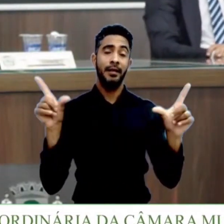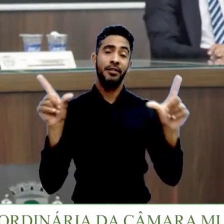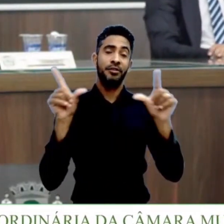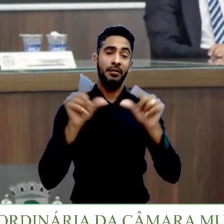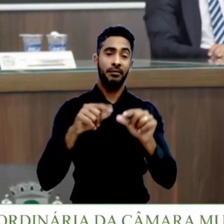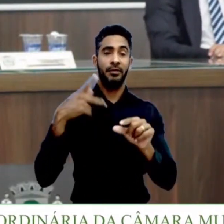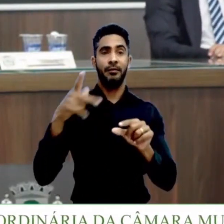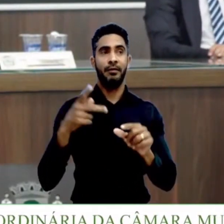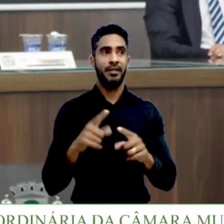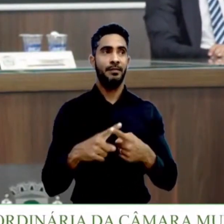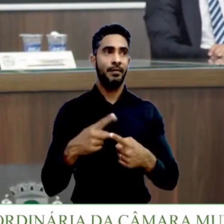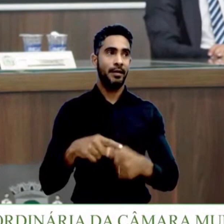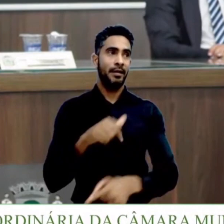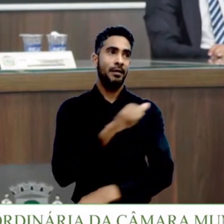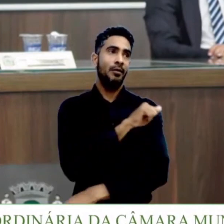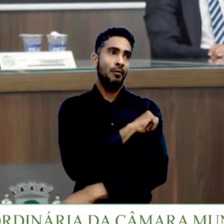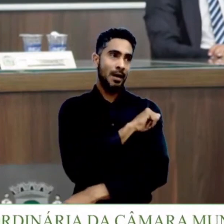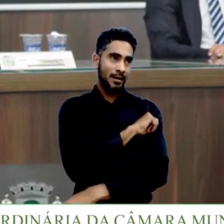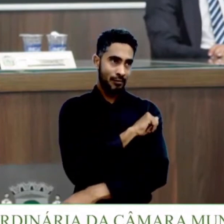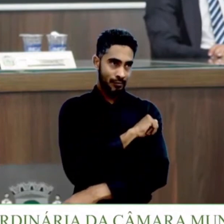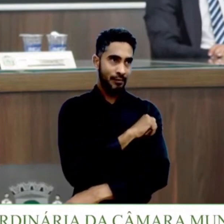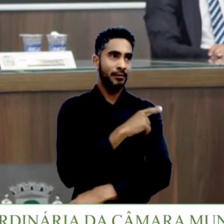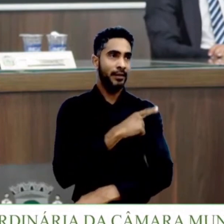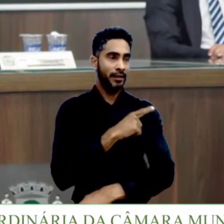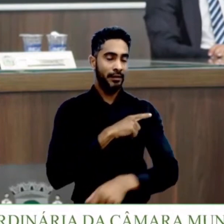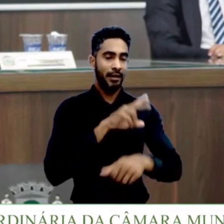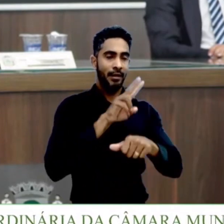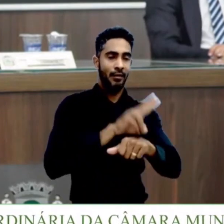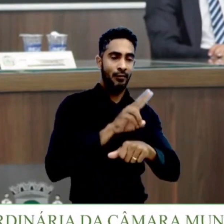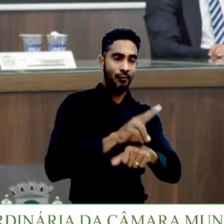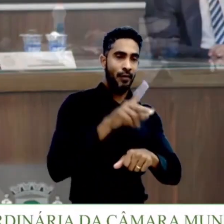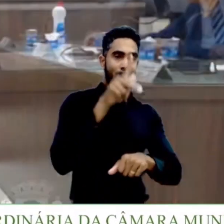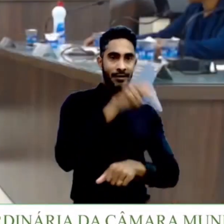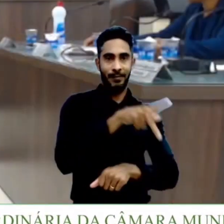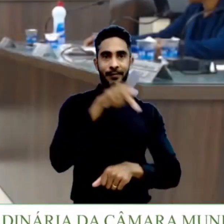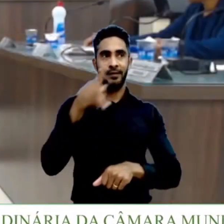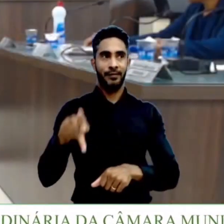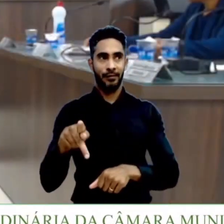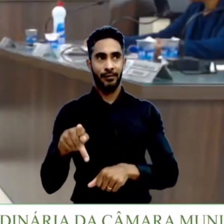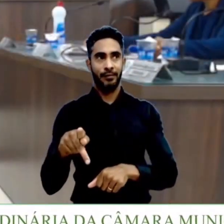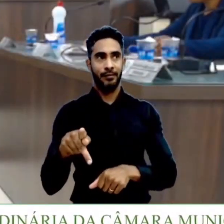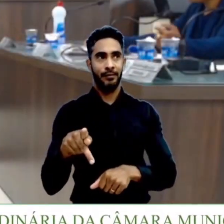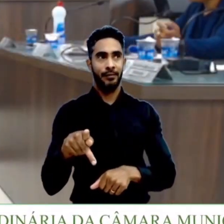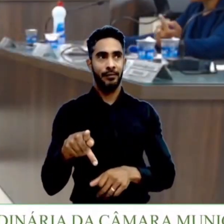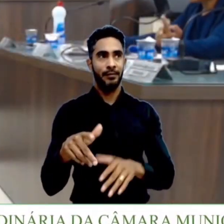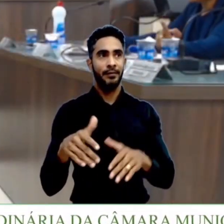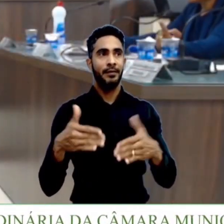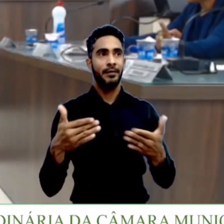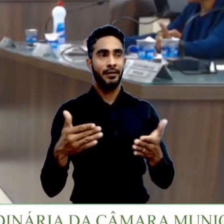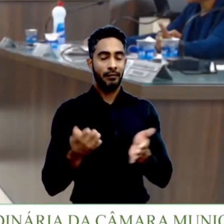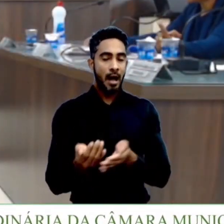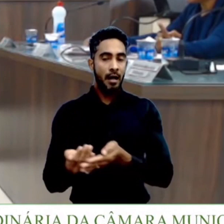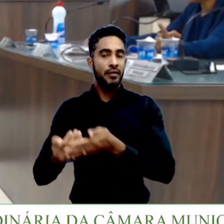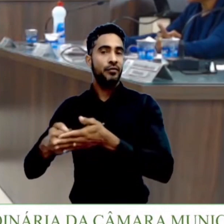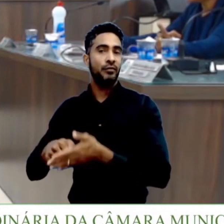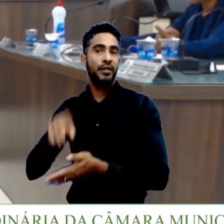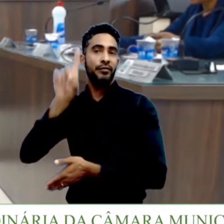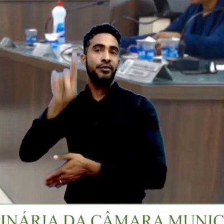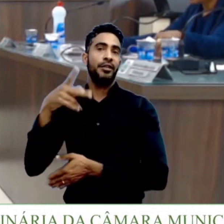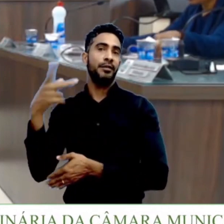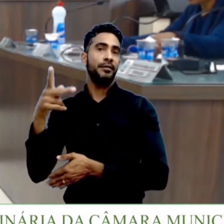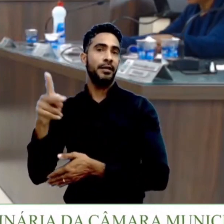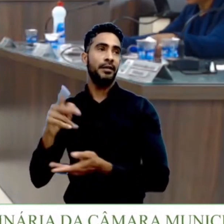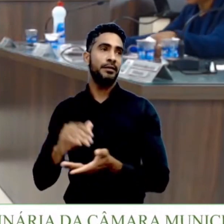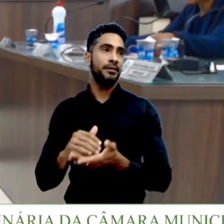elas, porque o aluno ele tem que receber aquele tratamento de professor, eles recebem. está ocultando esse direito delas,